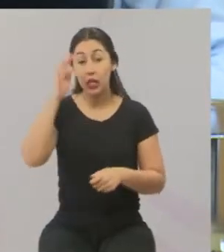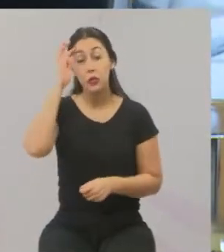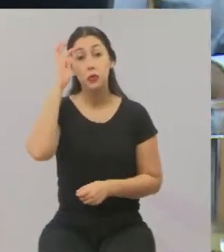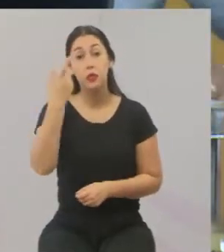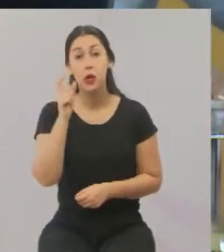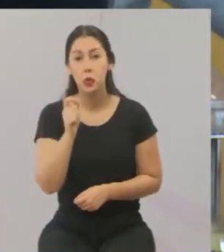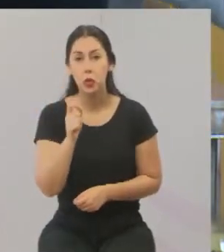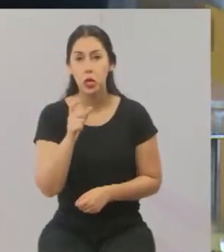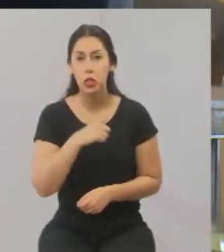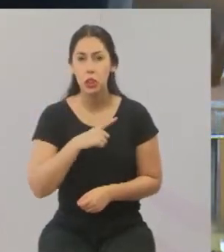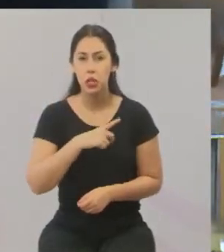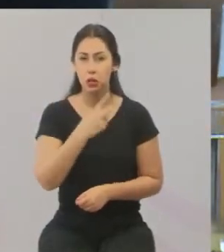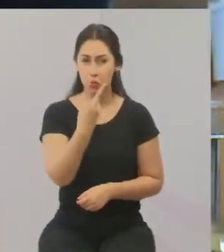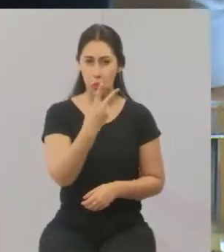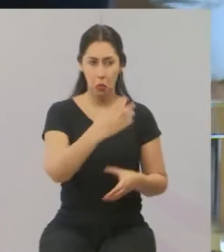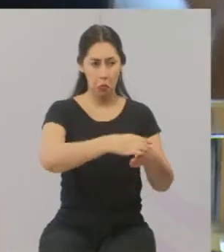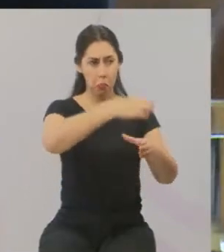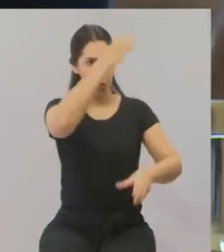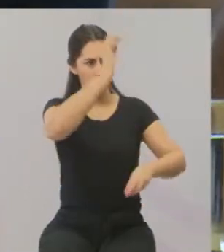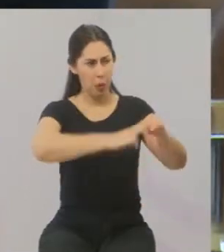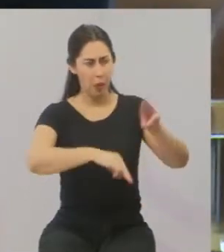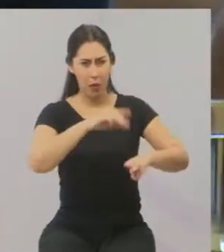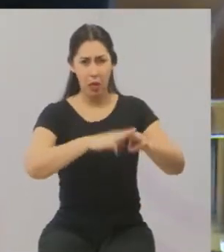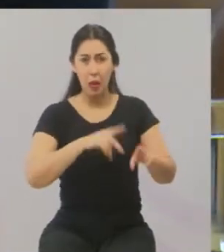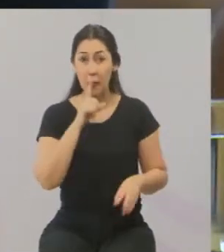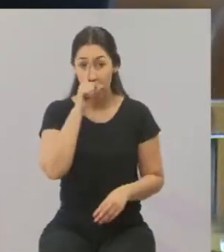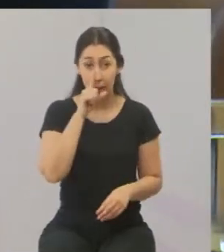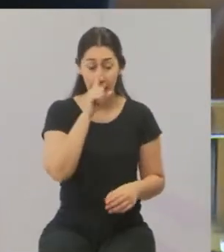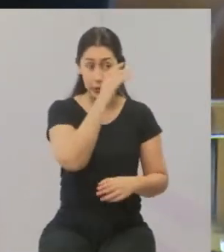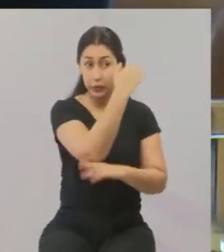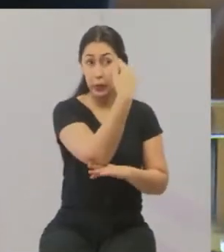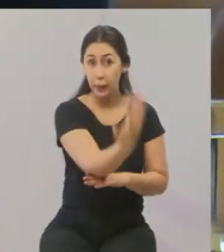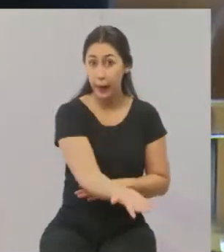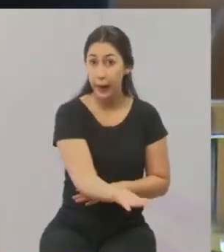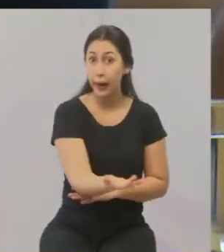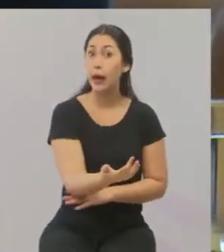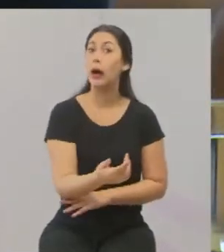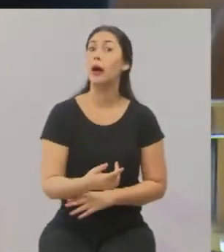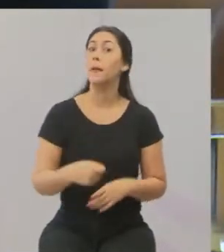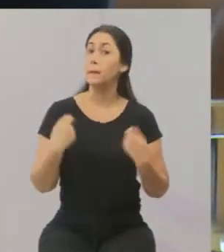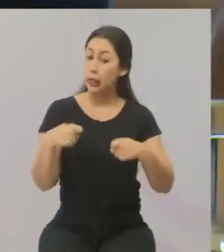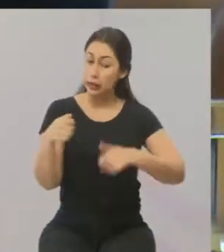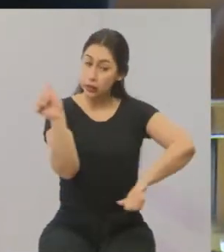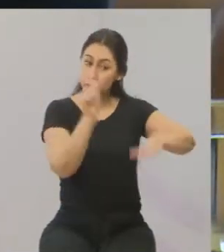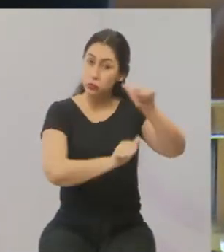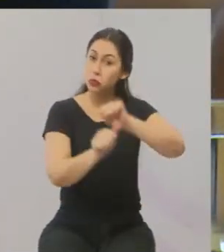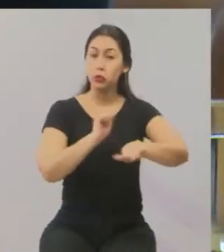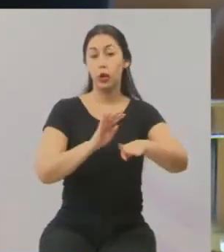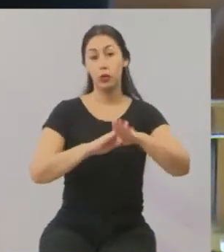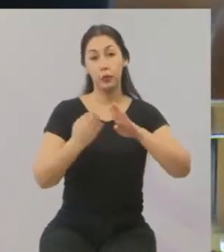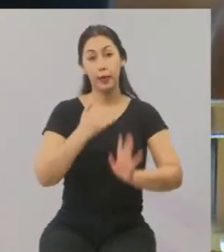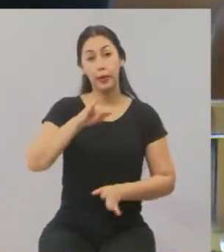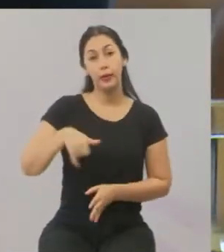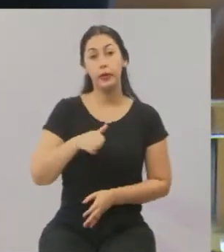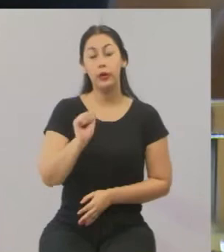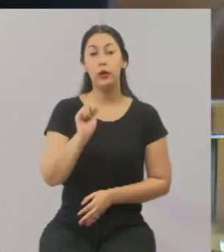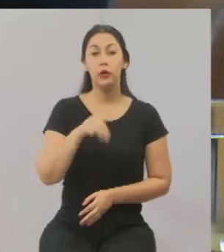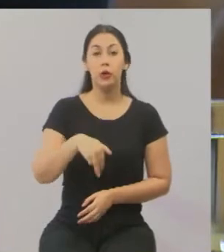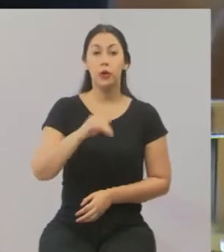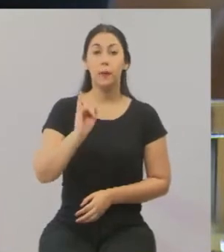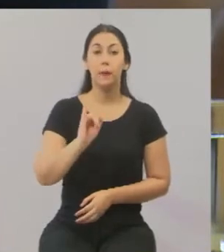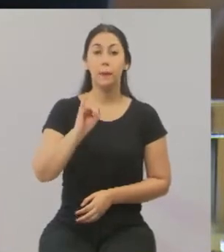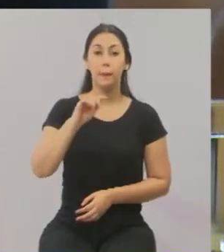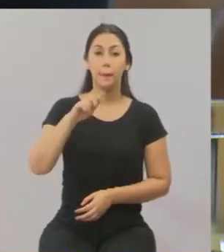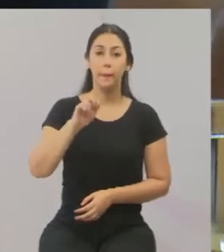troca de 2 postes de madeira que apresentam risco de queda na estrada Onda do Japão, número 2315, no bairro Jamique, em Jacareí. Assim sendo,